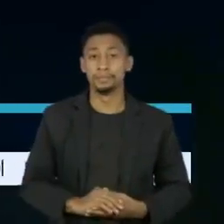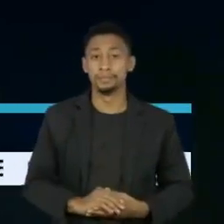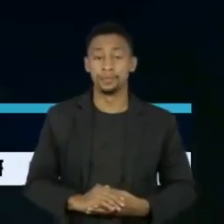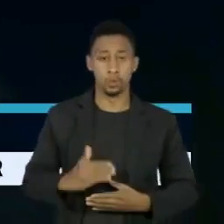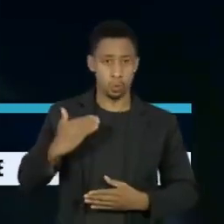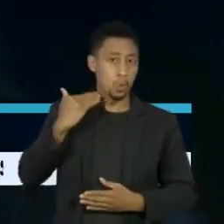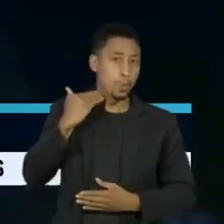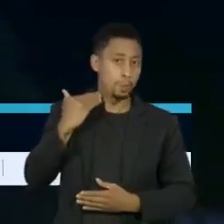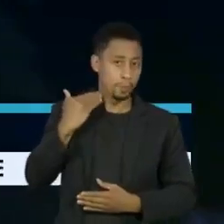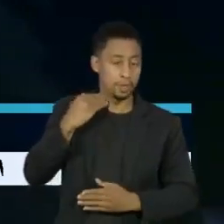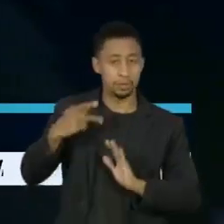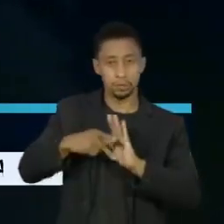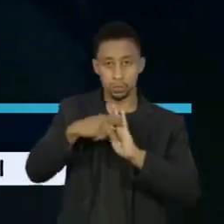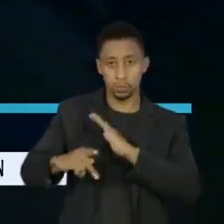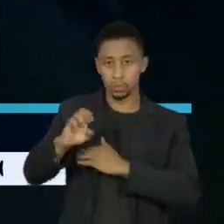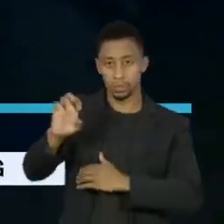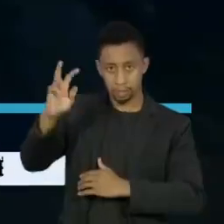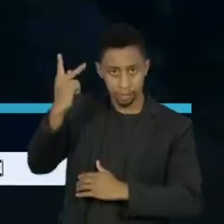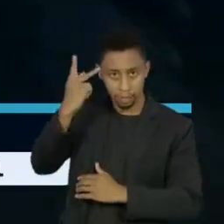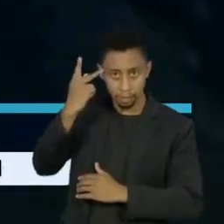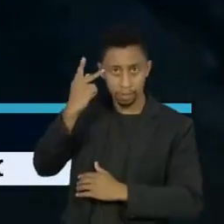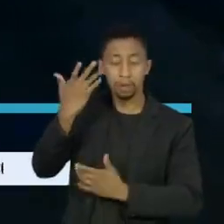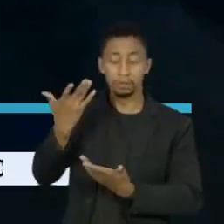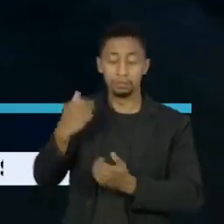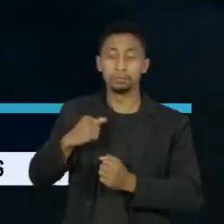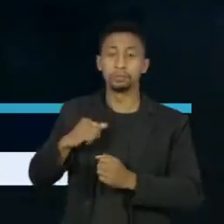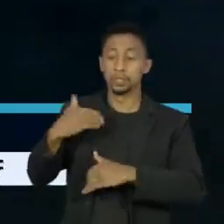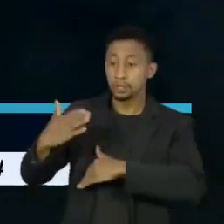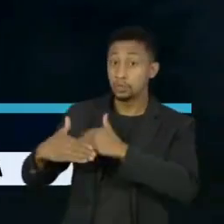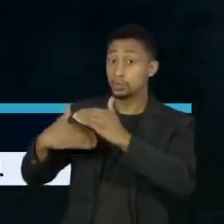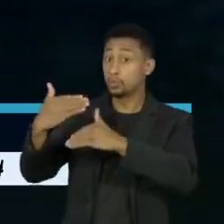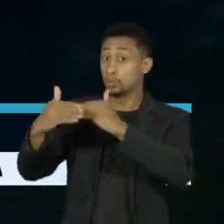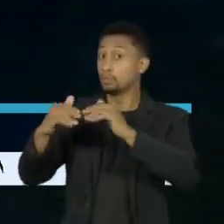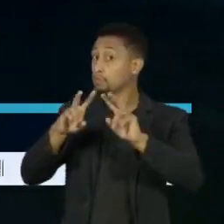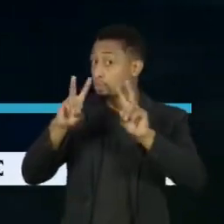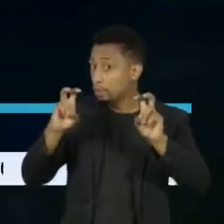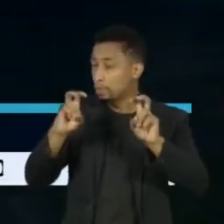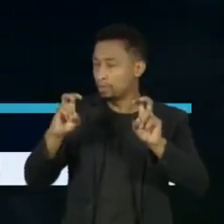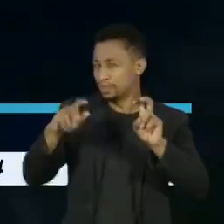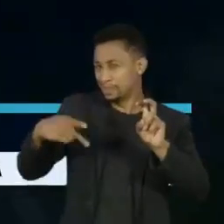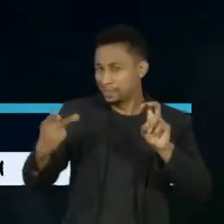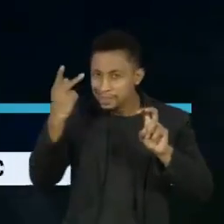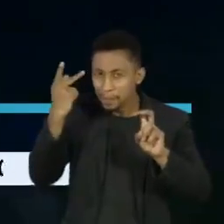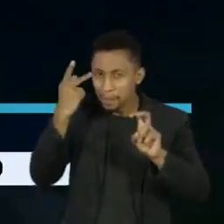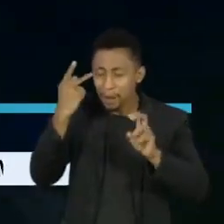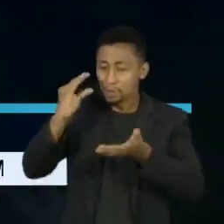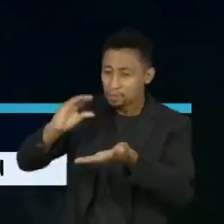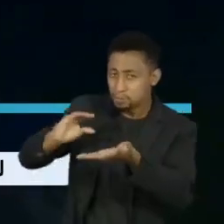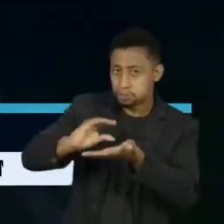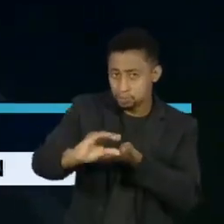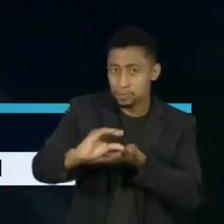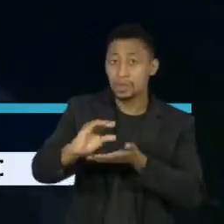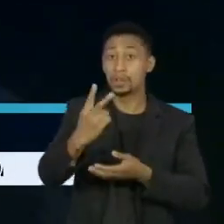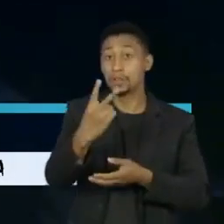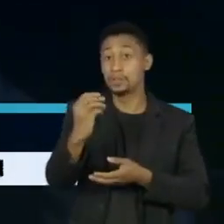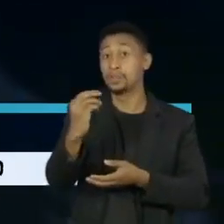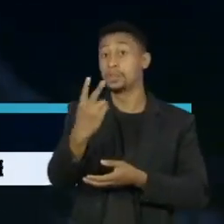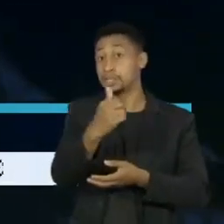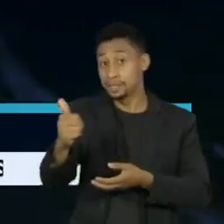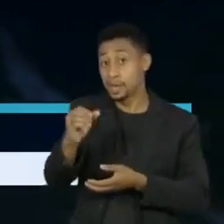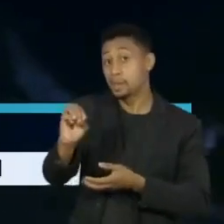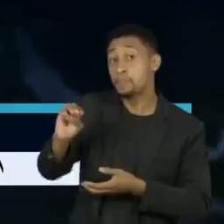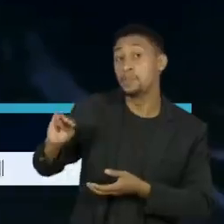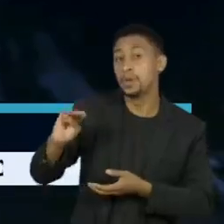O Banco de Fomento do Estado de São Paulo, Desenvolve SP, anunciou hoje 100 milhões de reais em crédito para micro e pequenas empresas.